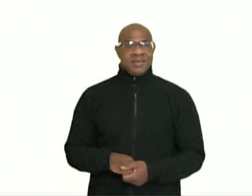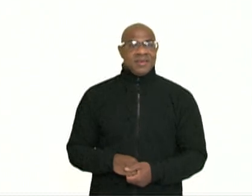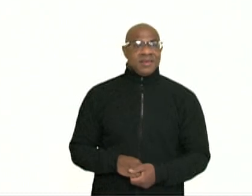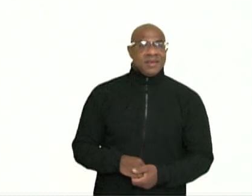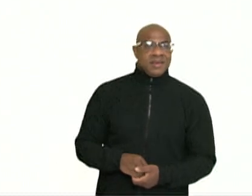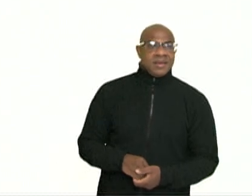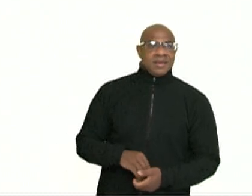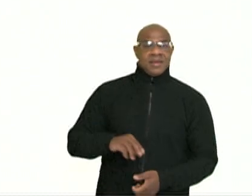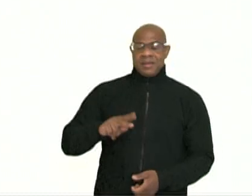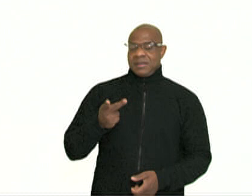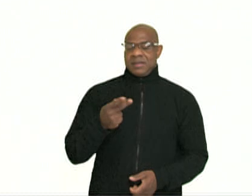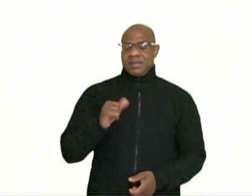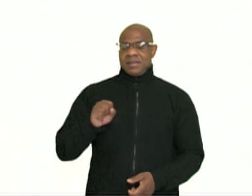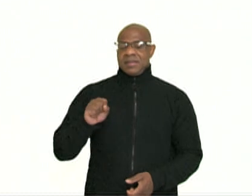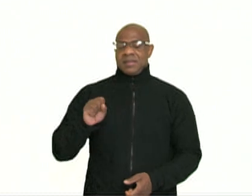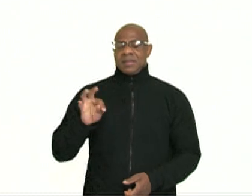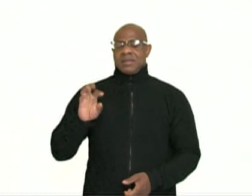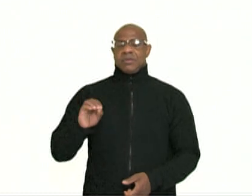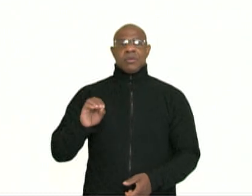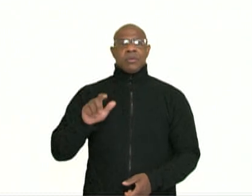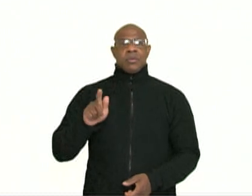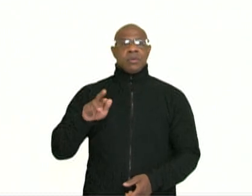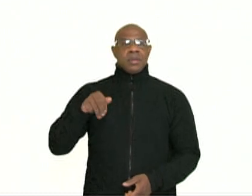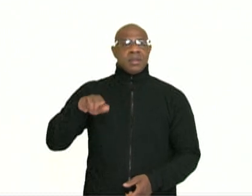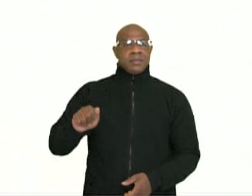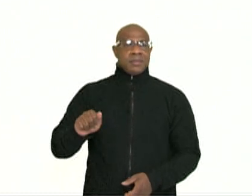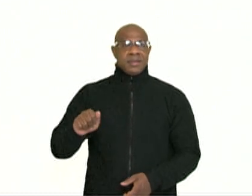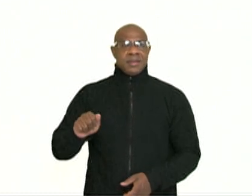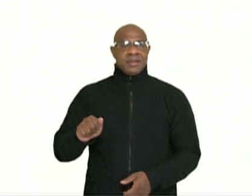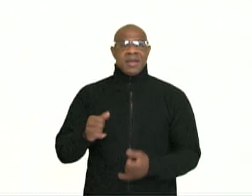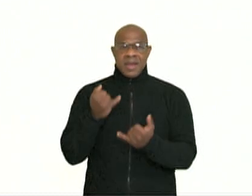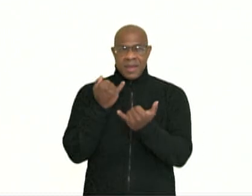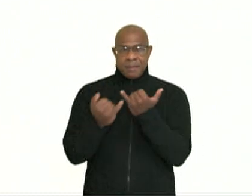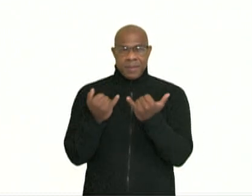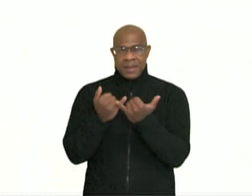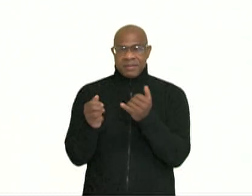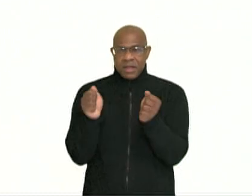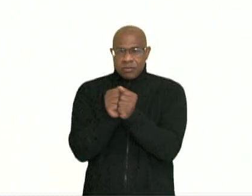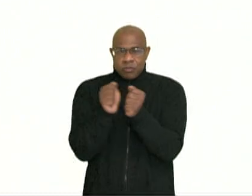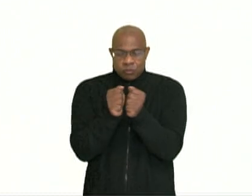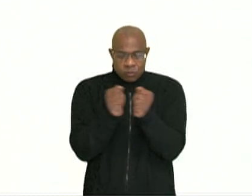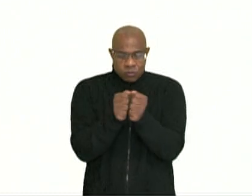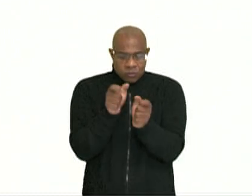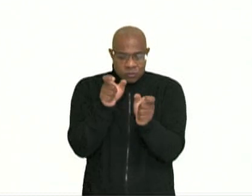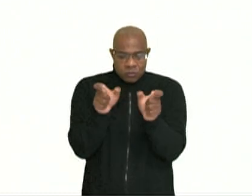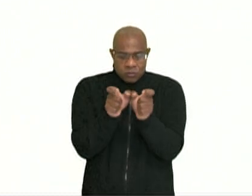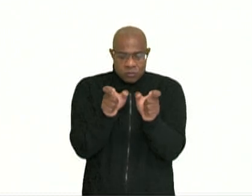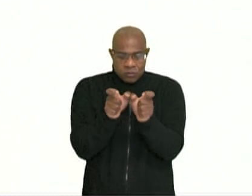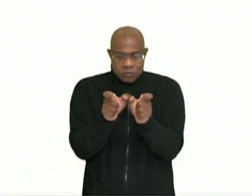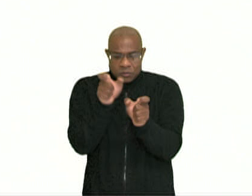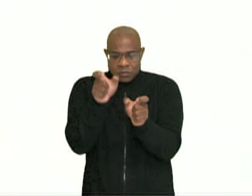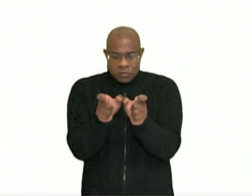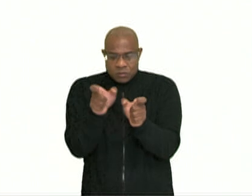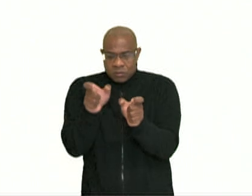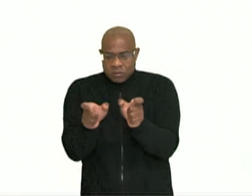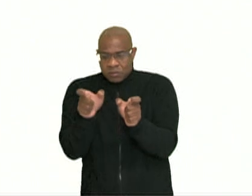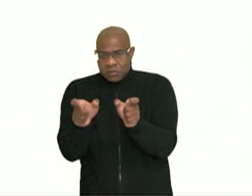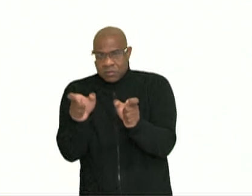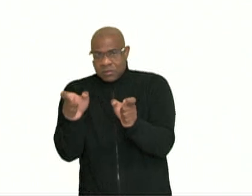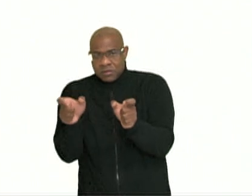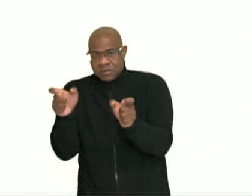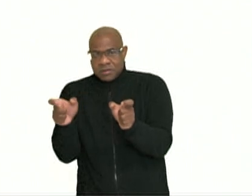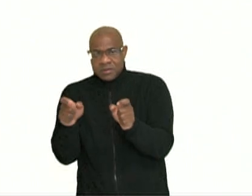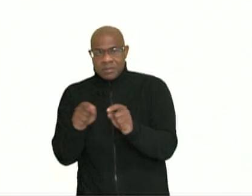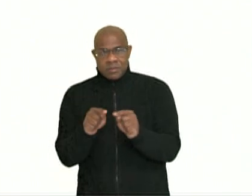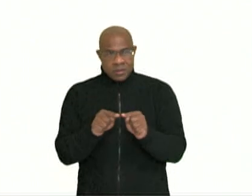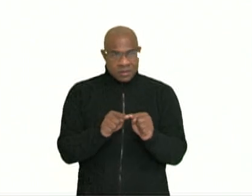aqui um histograma, quando você tem parecido com o gráfico de colunas, mas tudo grudadinho, ó, tá vendo? Por quê? Porque é uma faixa aqui,